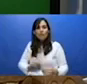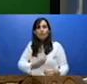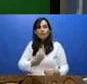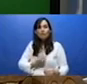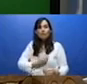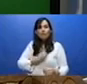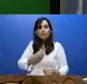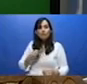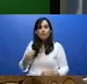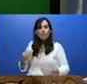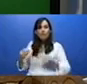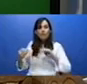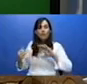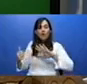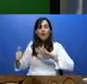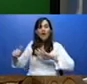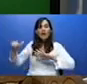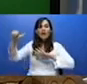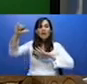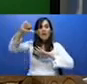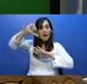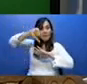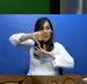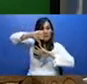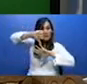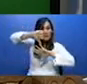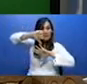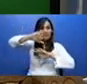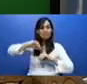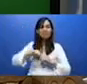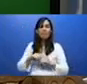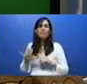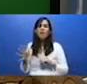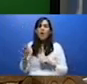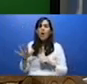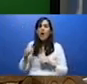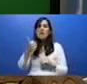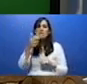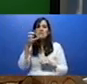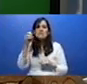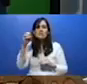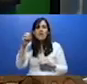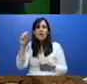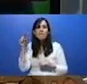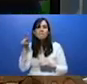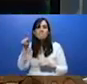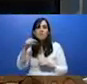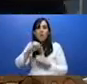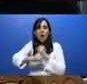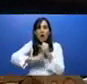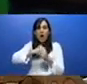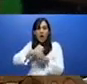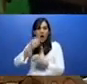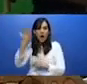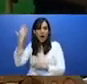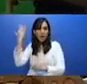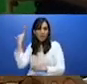época Pleistoceno, há cerca de 100 mil anos, há muito tempo atrás,